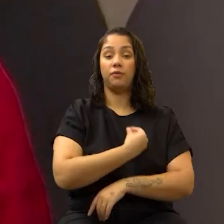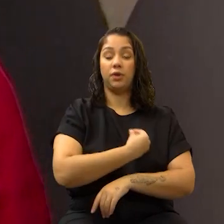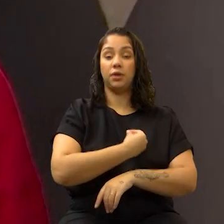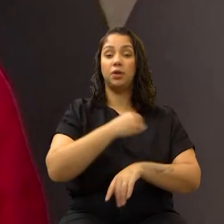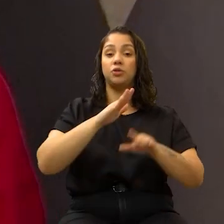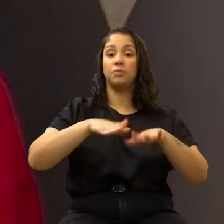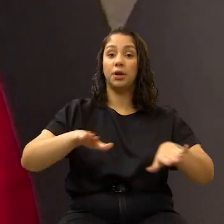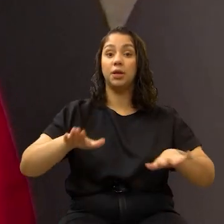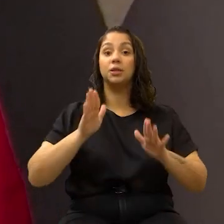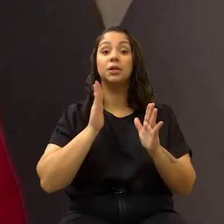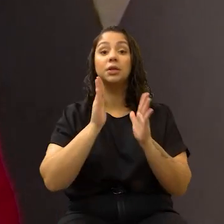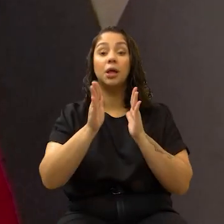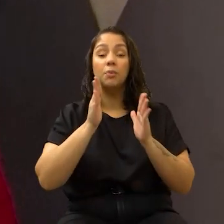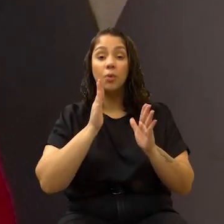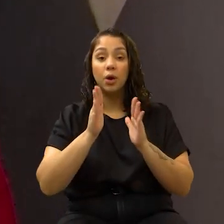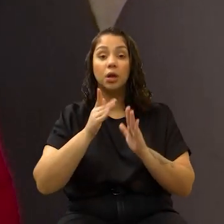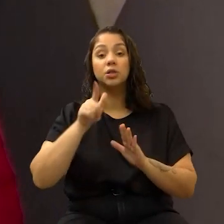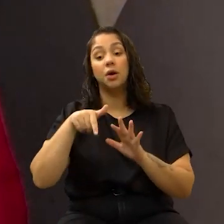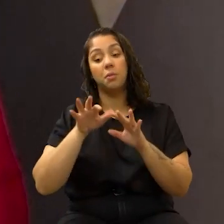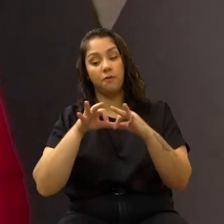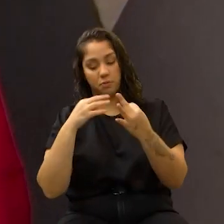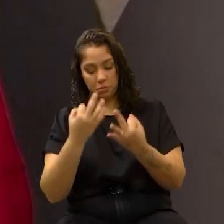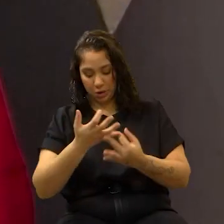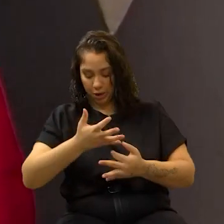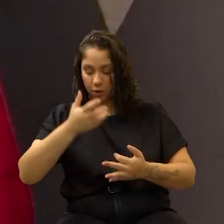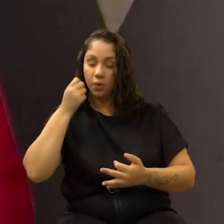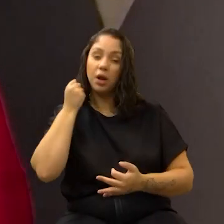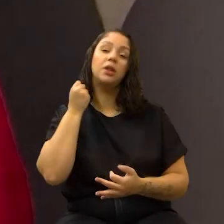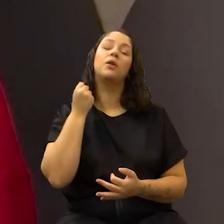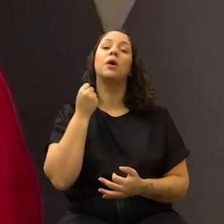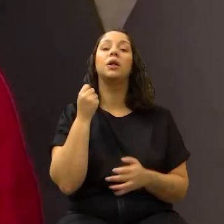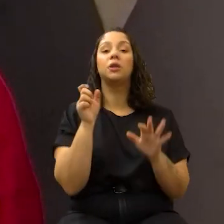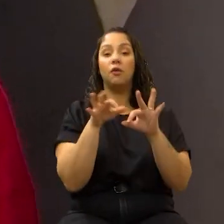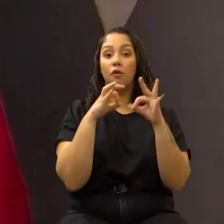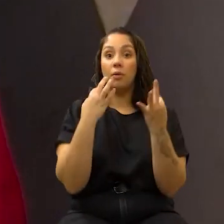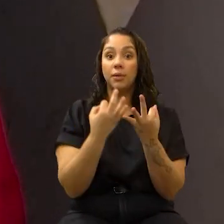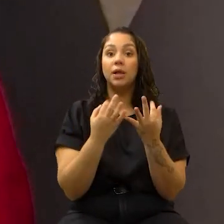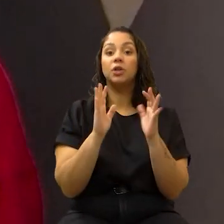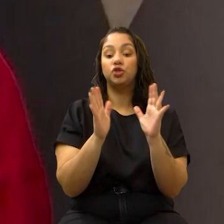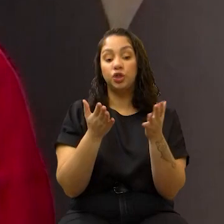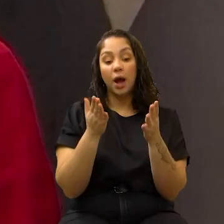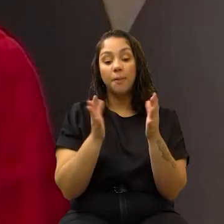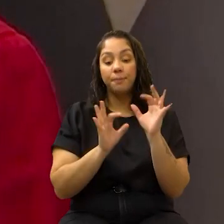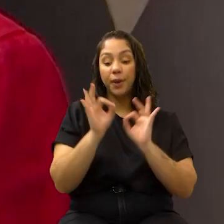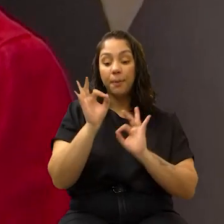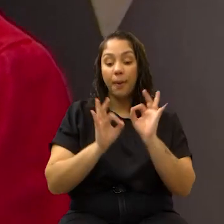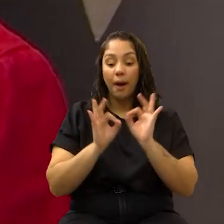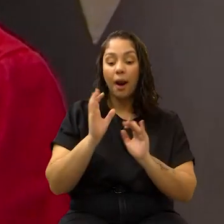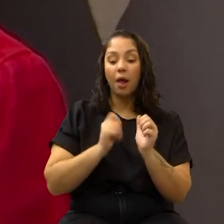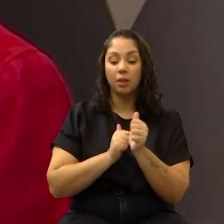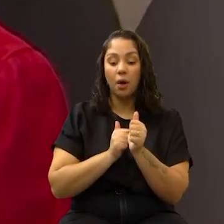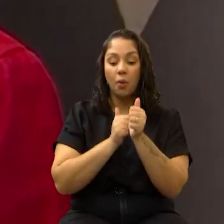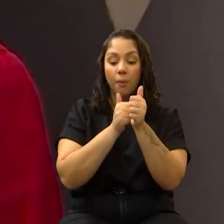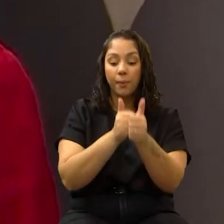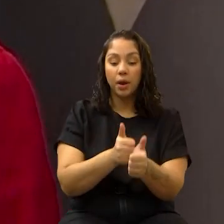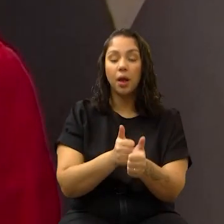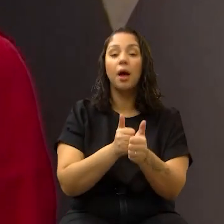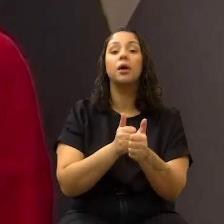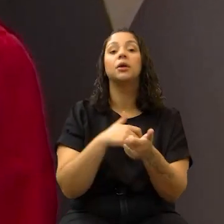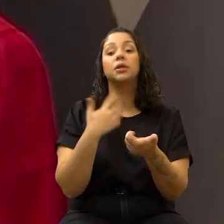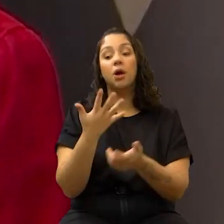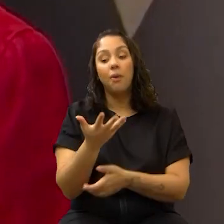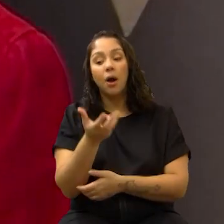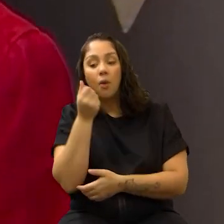na vida de uma criança temporariamente. Então, a família acolhedora é aquela que acolhe, ela é formada para isso, ela é